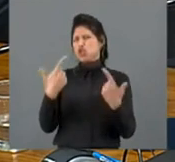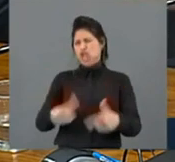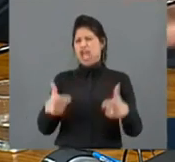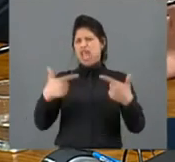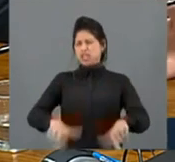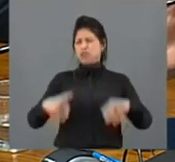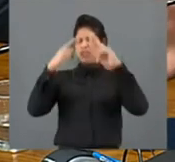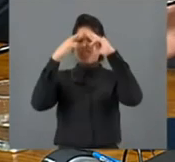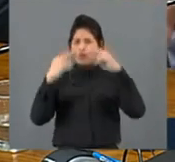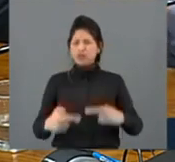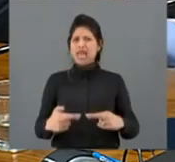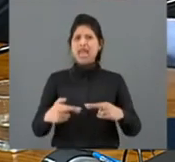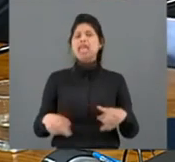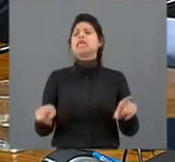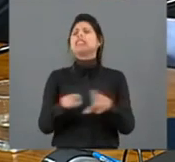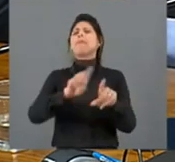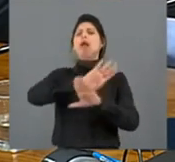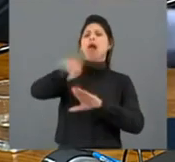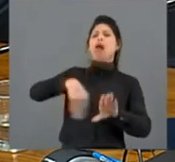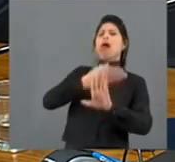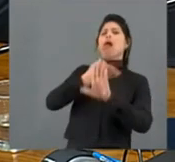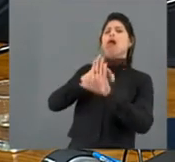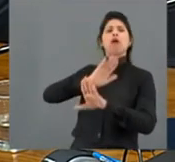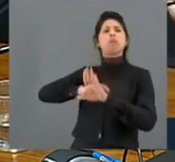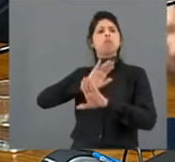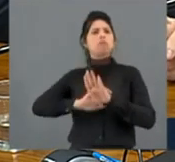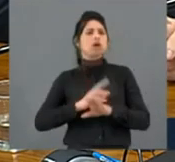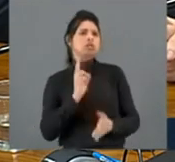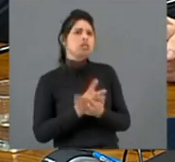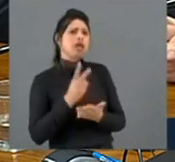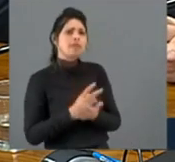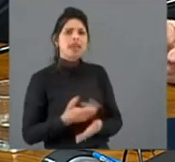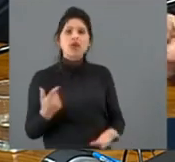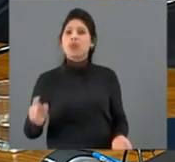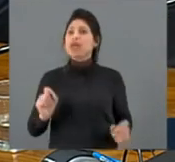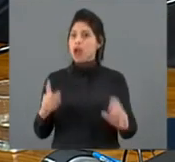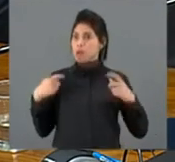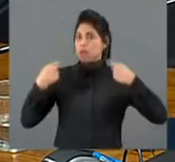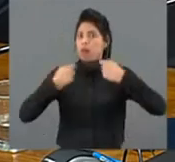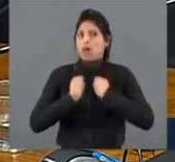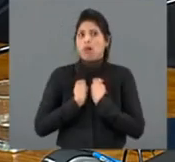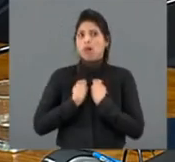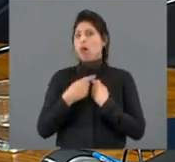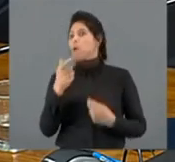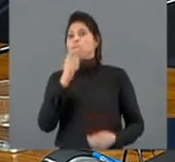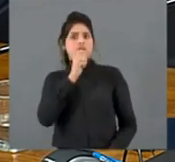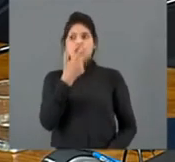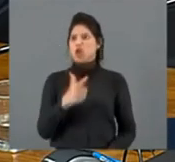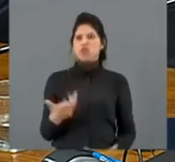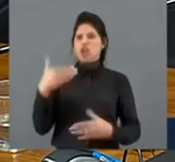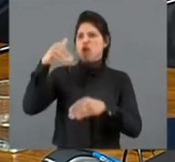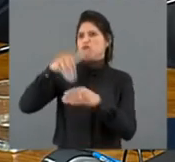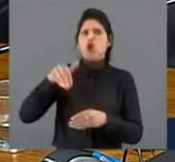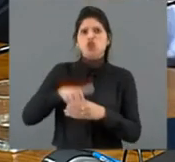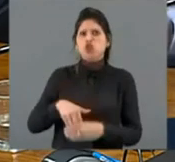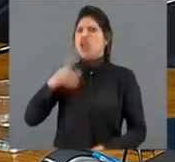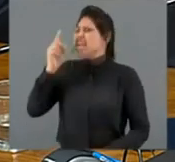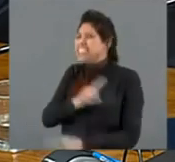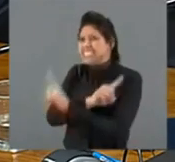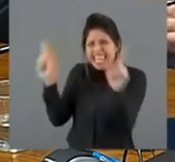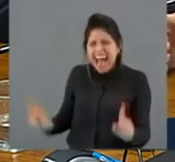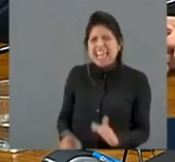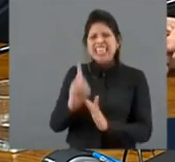irresponsáveis e onipotentes. Toda vez que o ministro do Supremo Tribunal Federal, que não recebeu o voto da população para falar em nome de